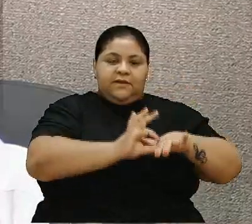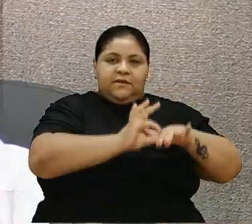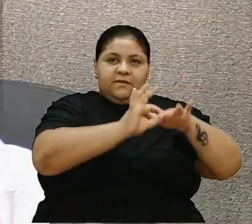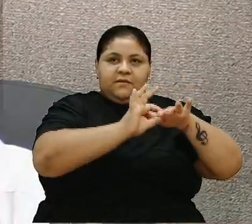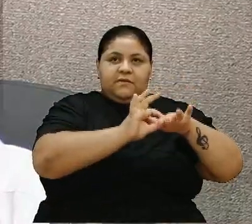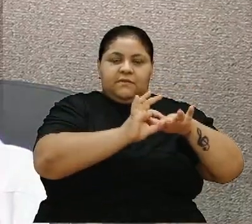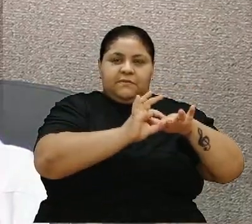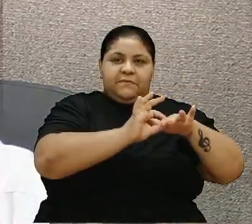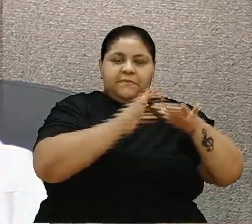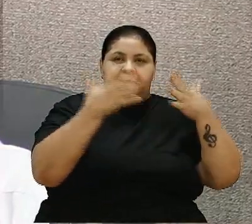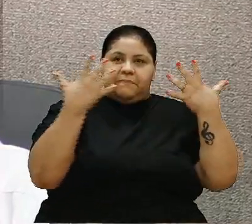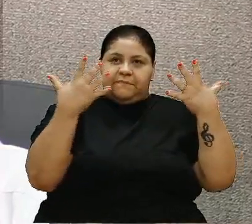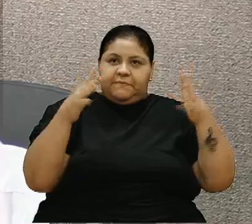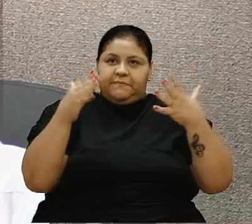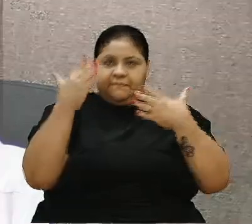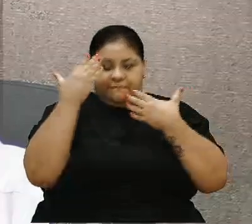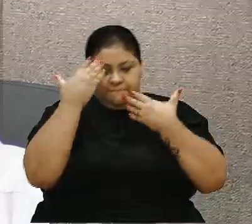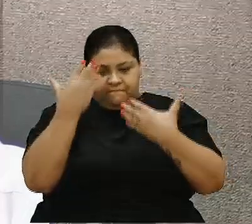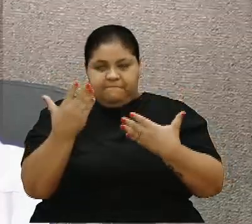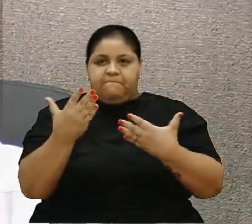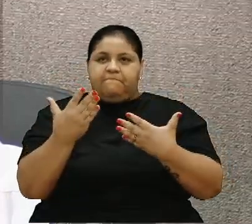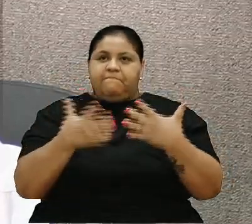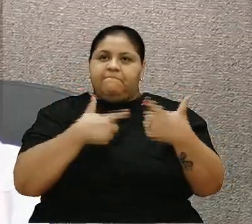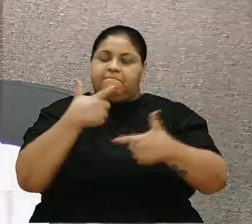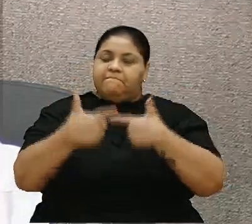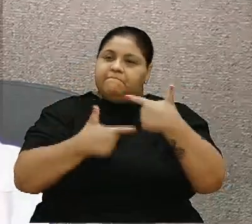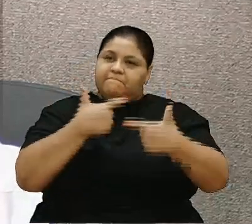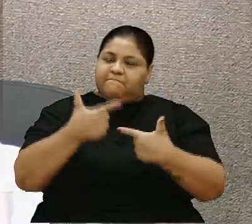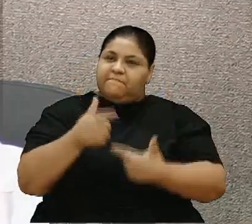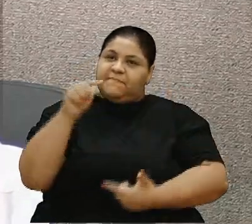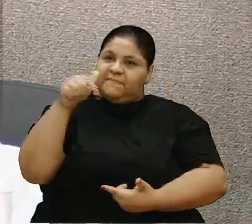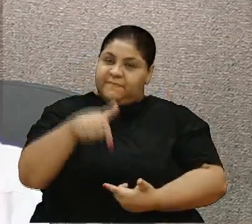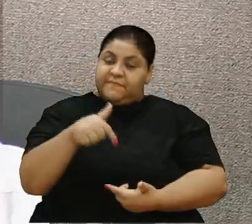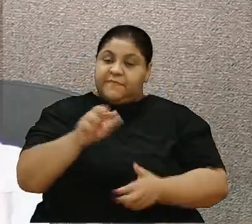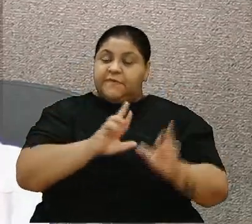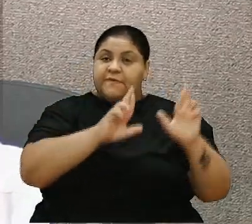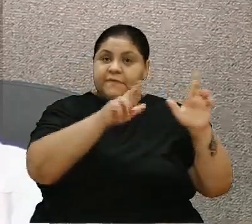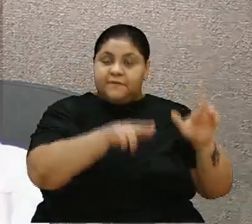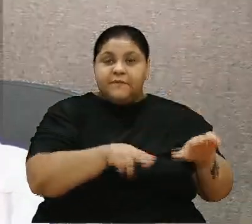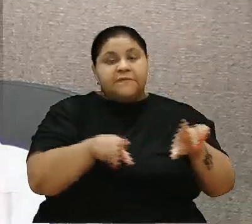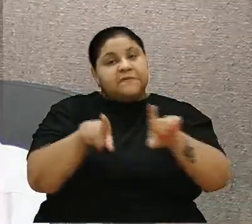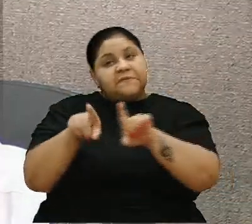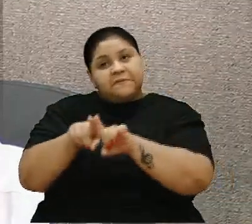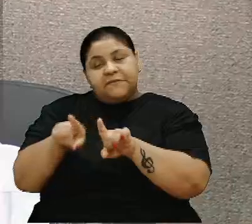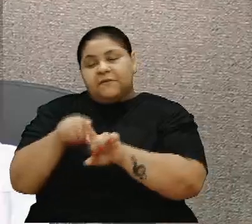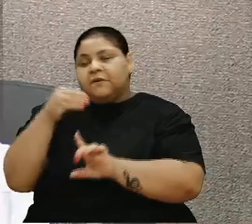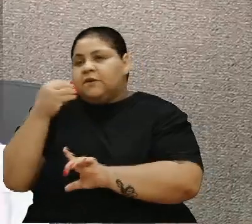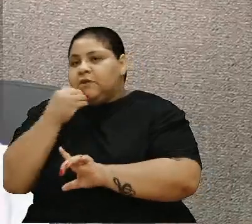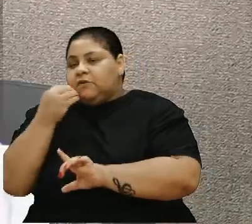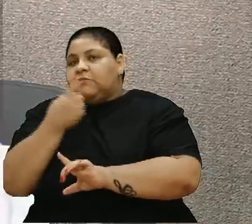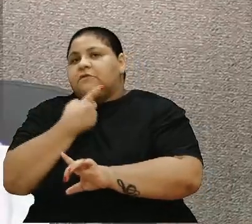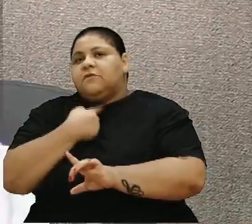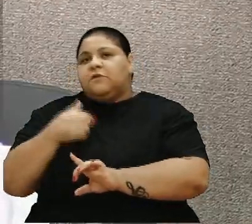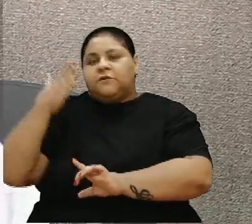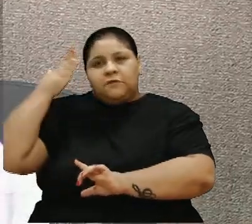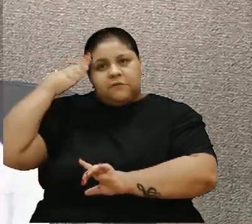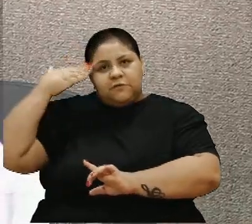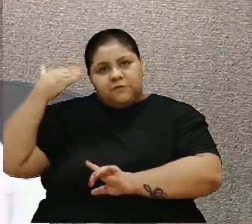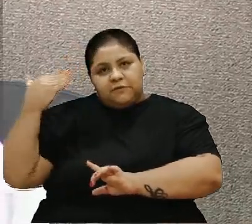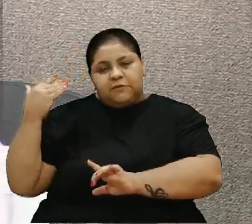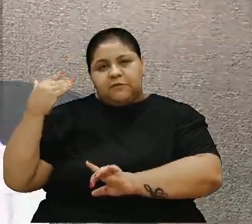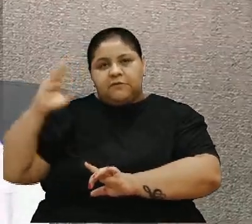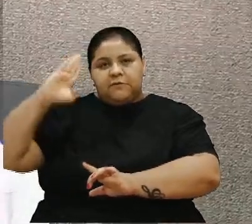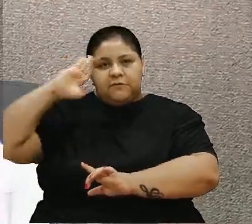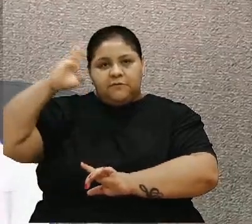Um voto de congratulações e agradecimento pelo trabalho aqui na nossa região. E também, obviamente, desejando sucesso ao